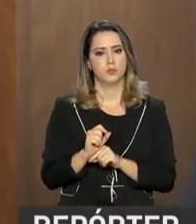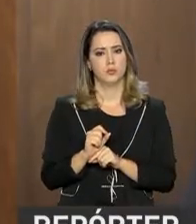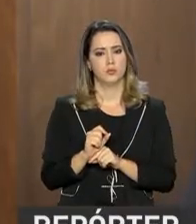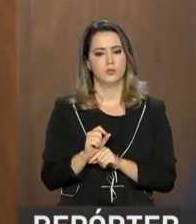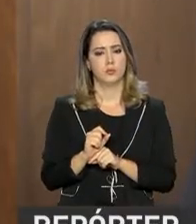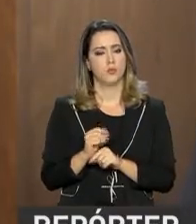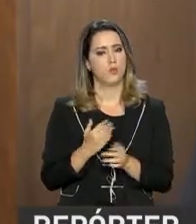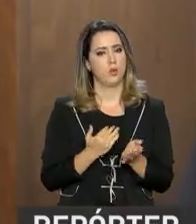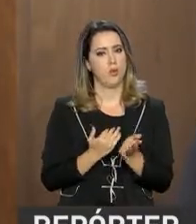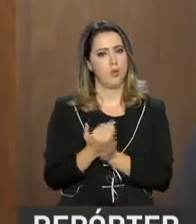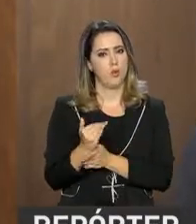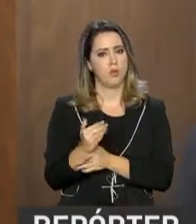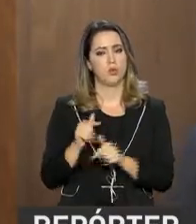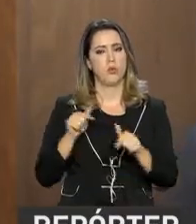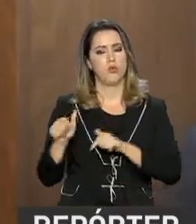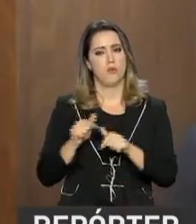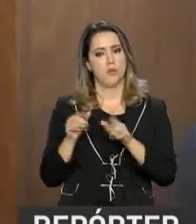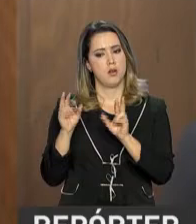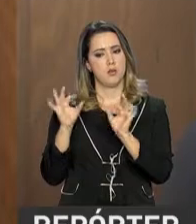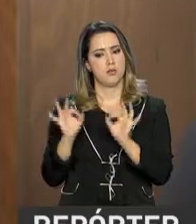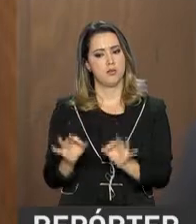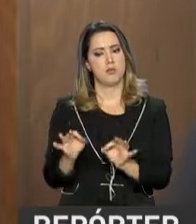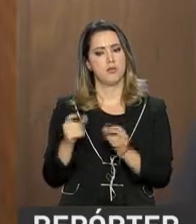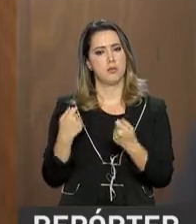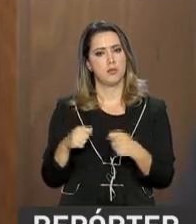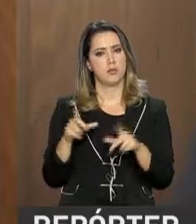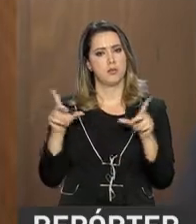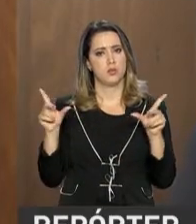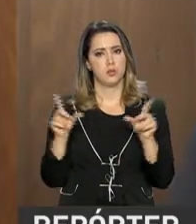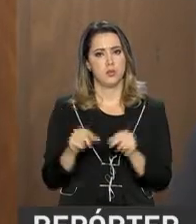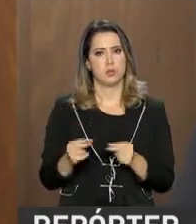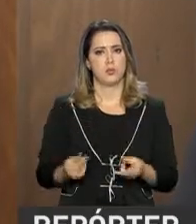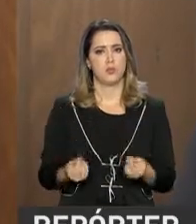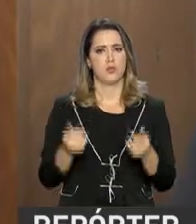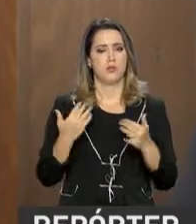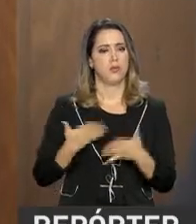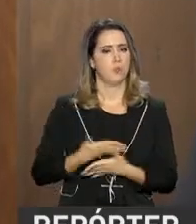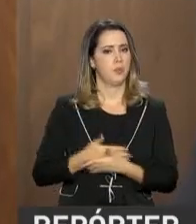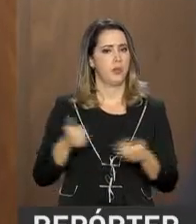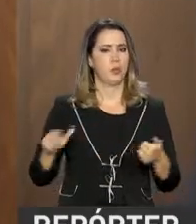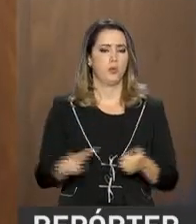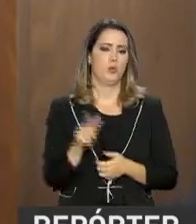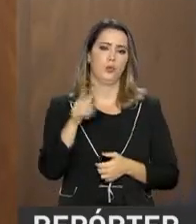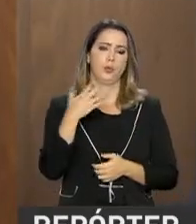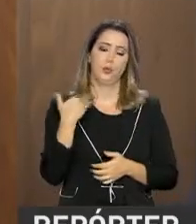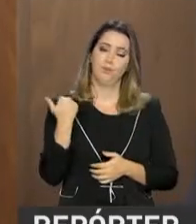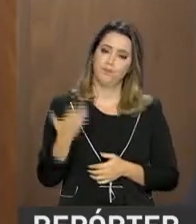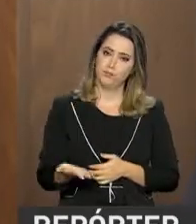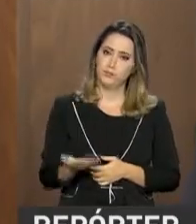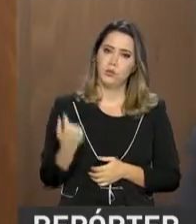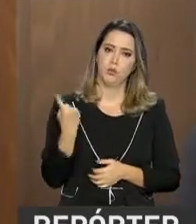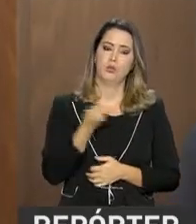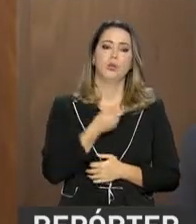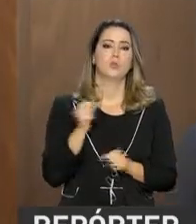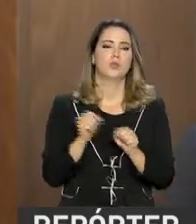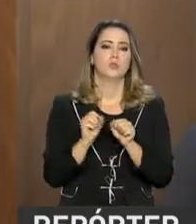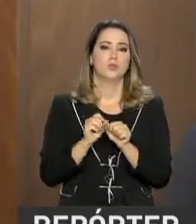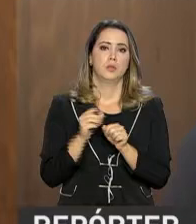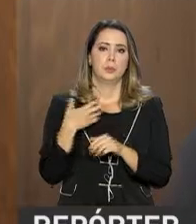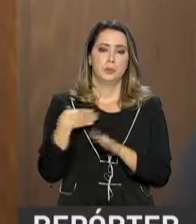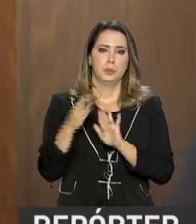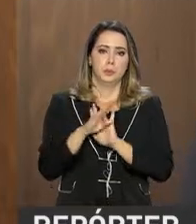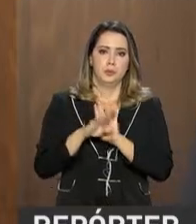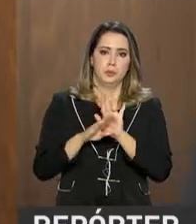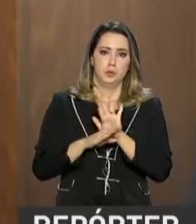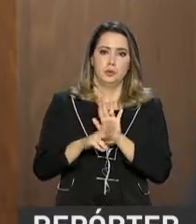continuarem mantendo seu serviço depende dessa redução de custo desse aumento da produtividade por isso estamos fazendo estamos fazendo esses